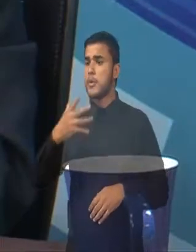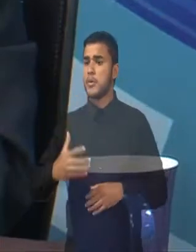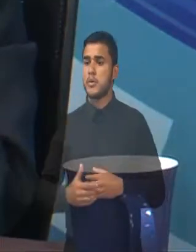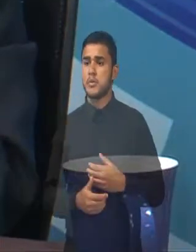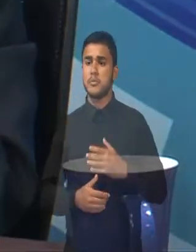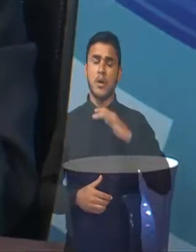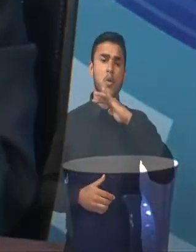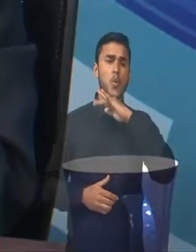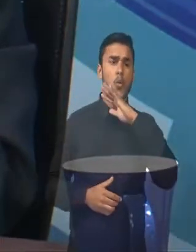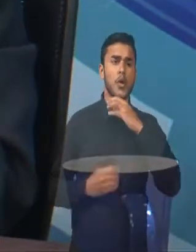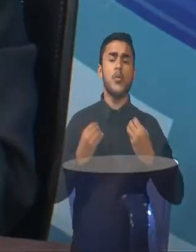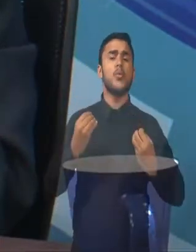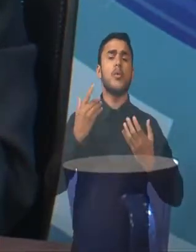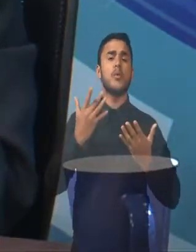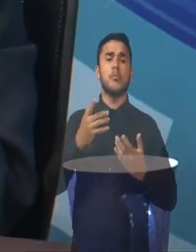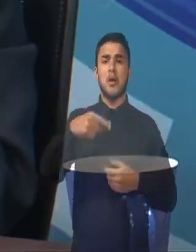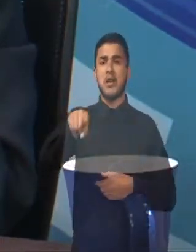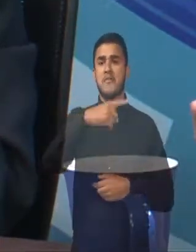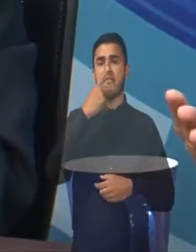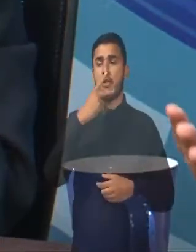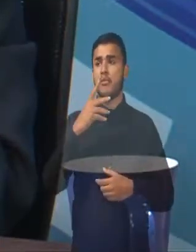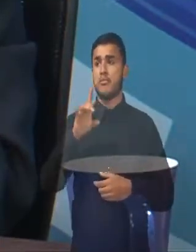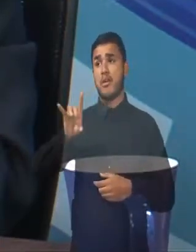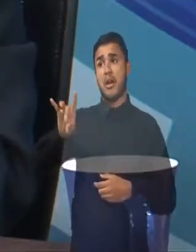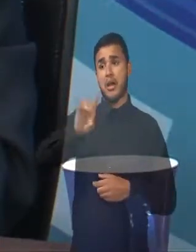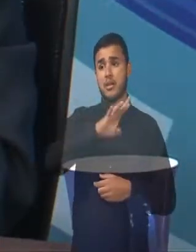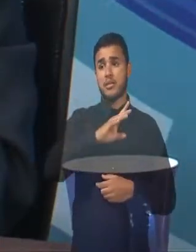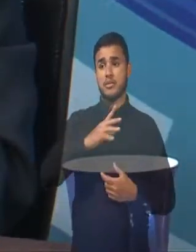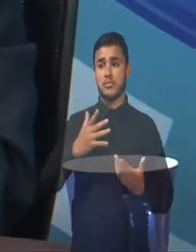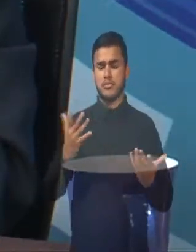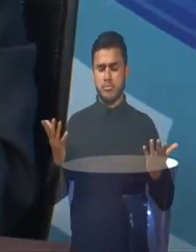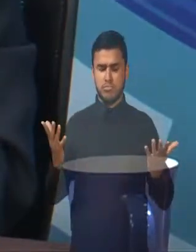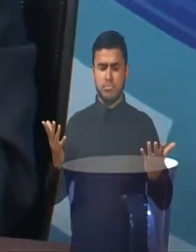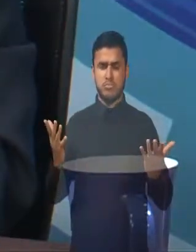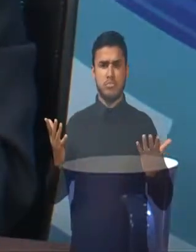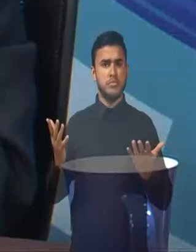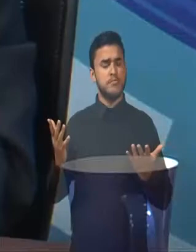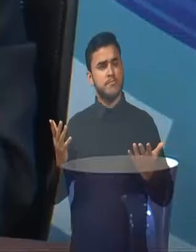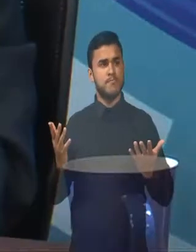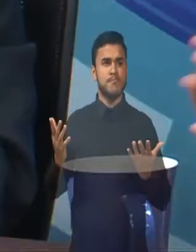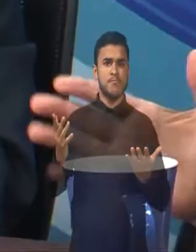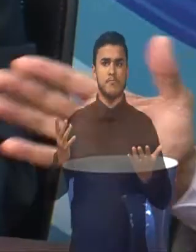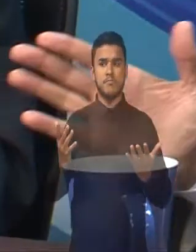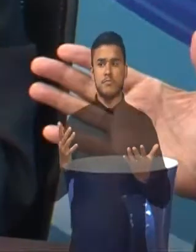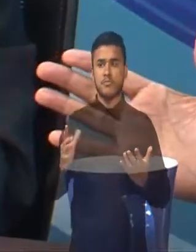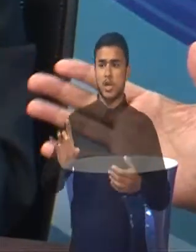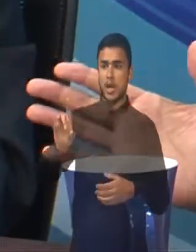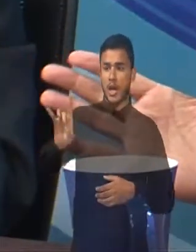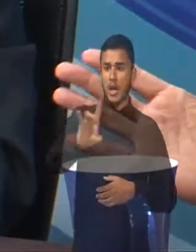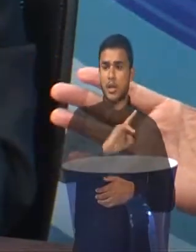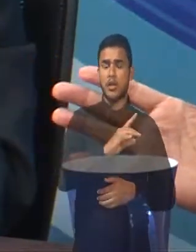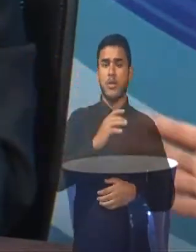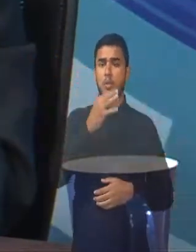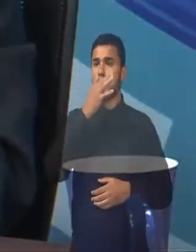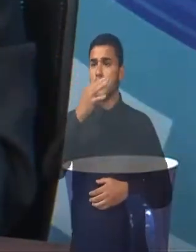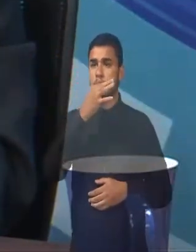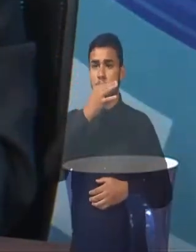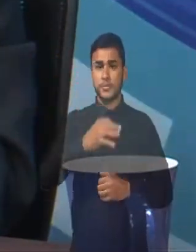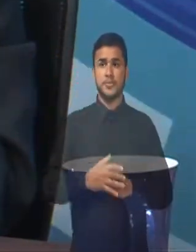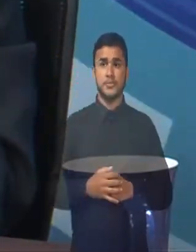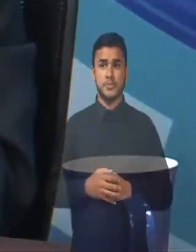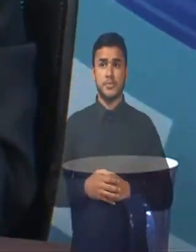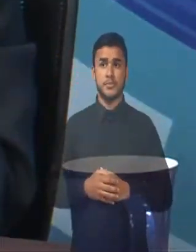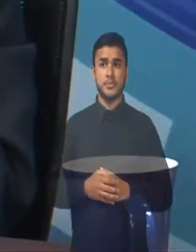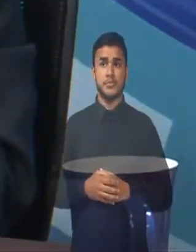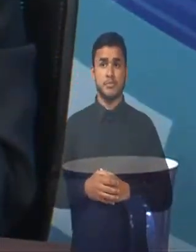um acha. Esse relativismo é que está criando abrindo a porta da anomia. E se esse